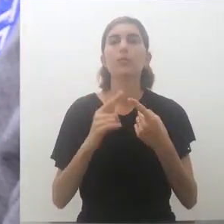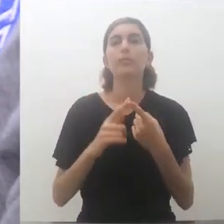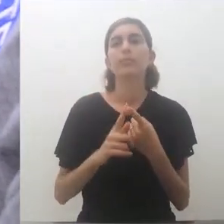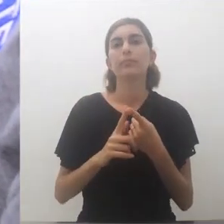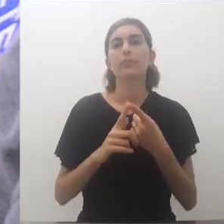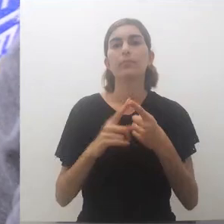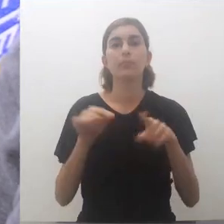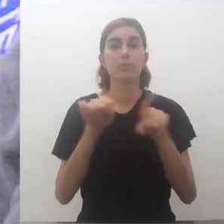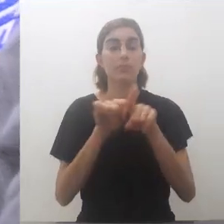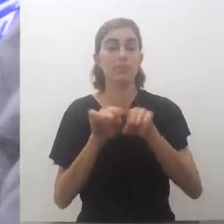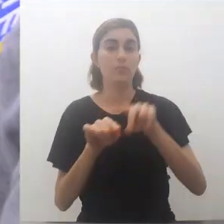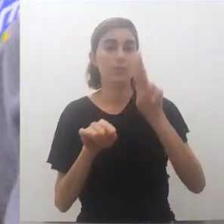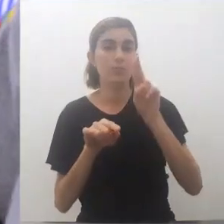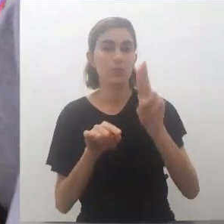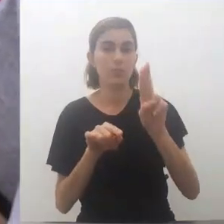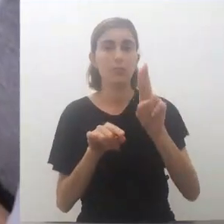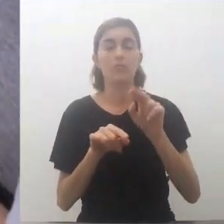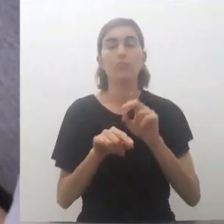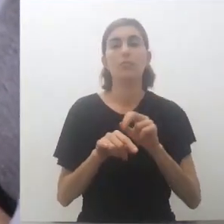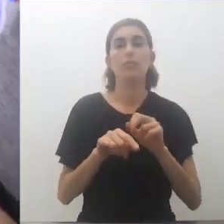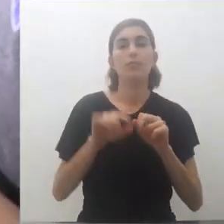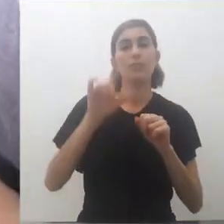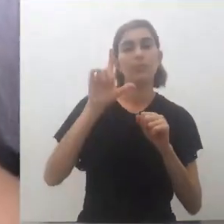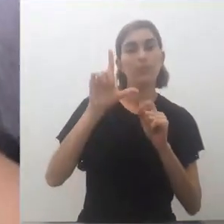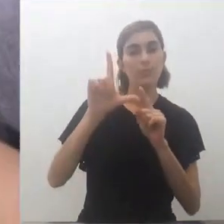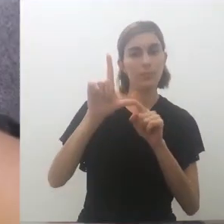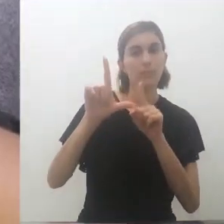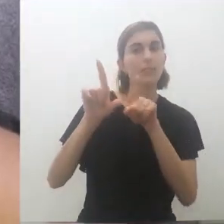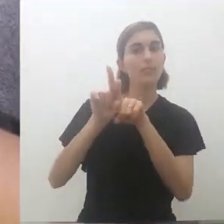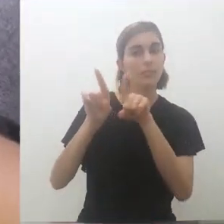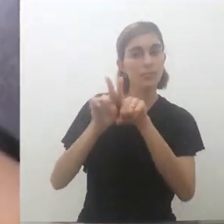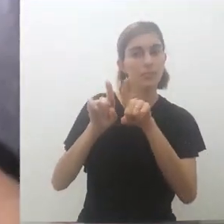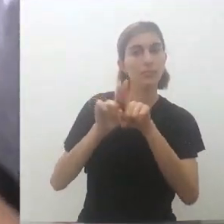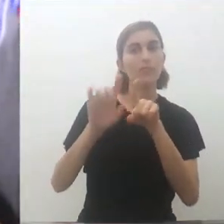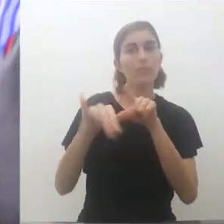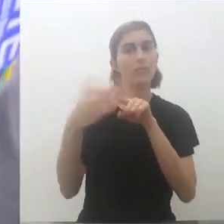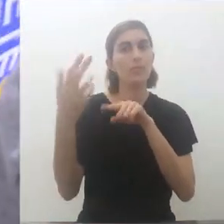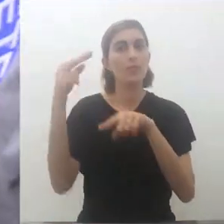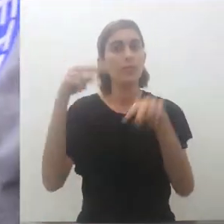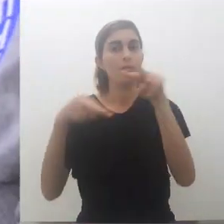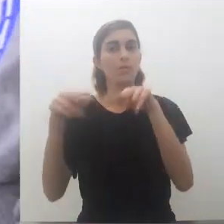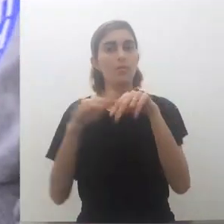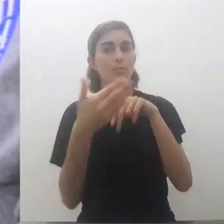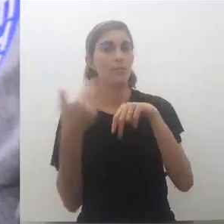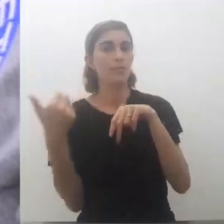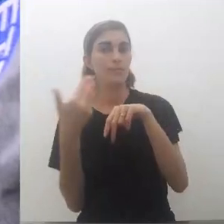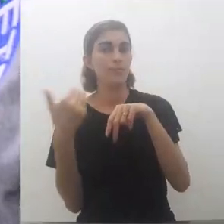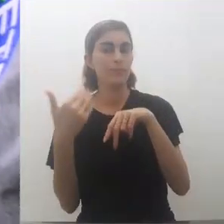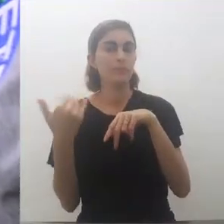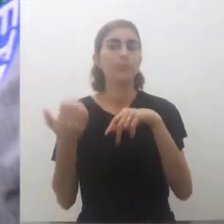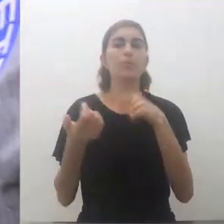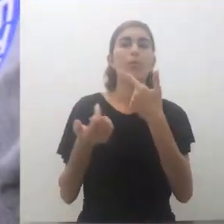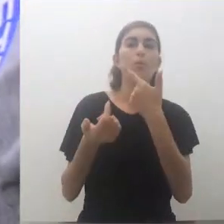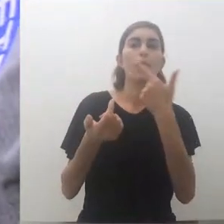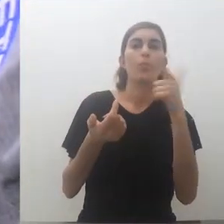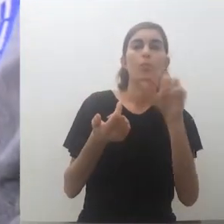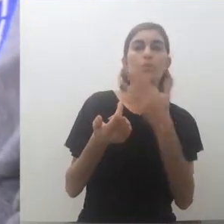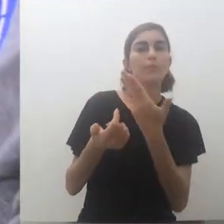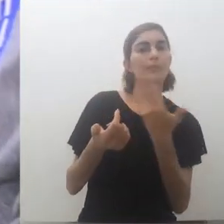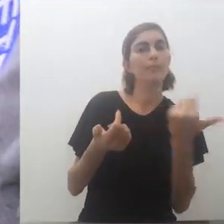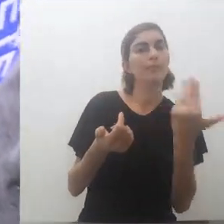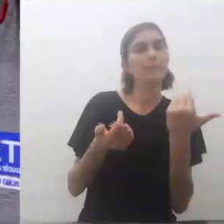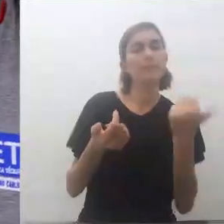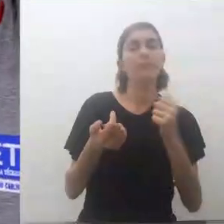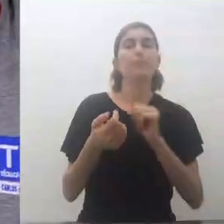Em U, em L também, mas com um arranjo visual à direita e esse outro elemento com um arranjo visual à